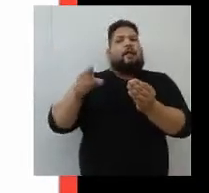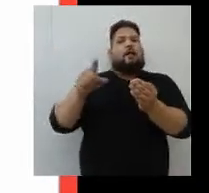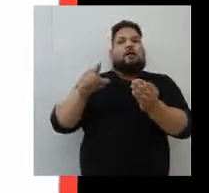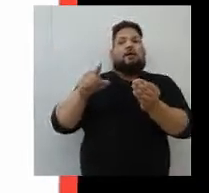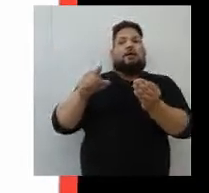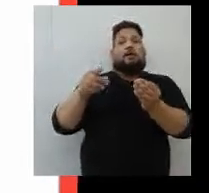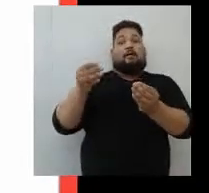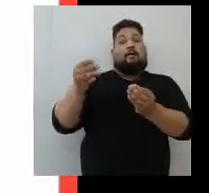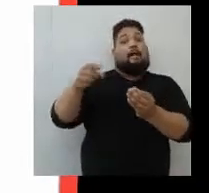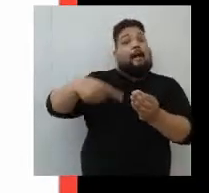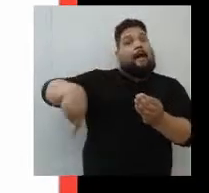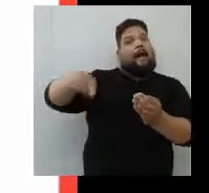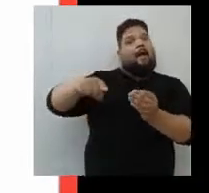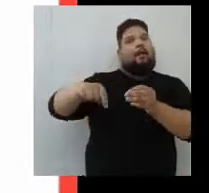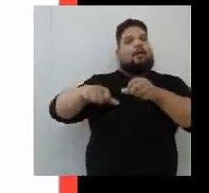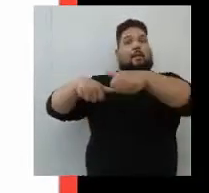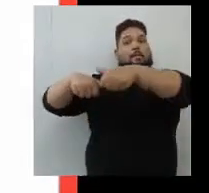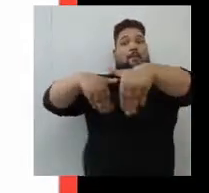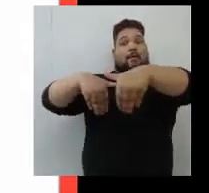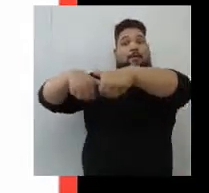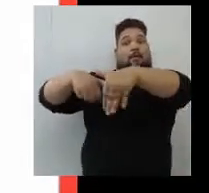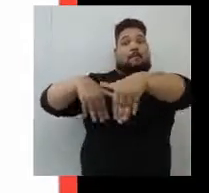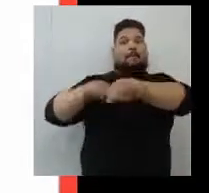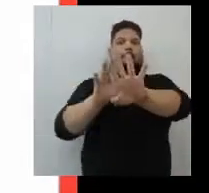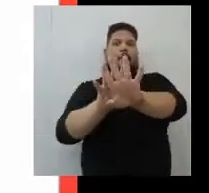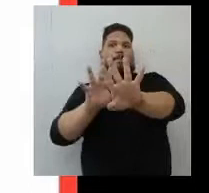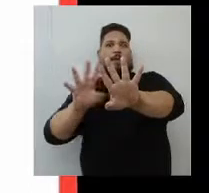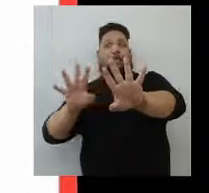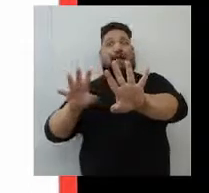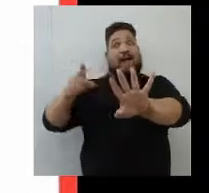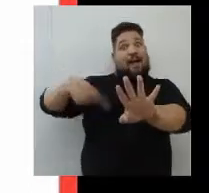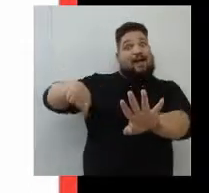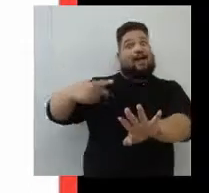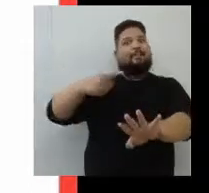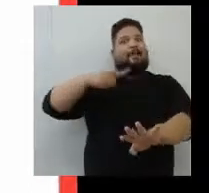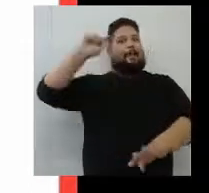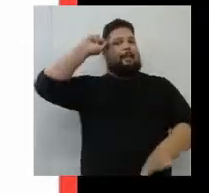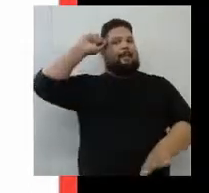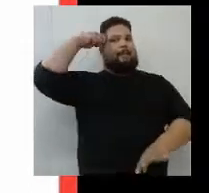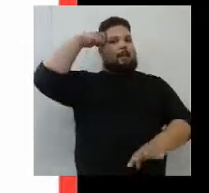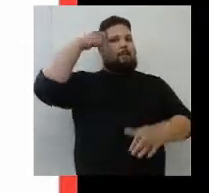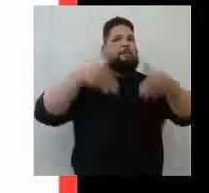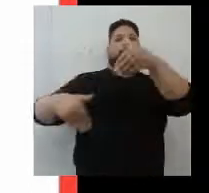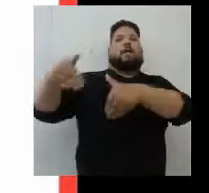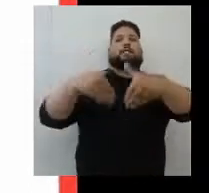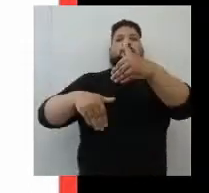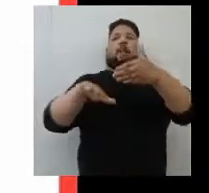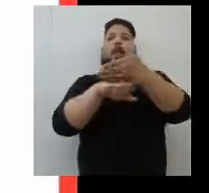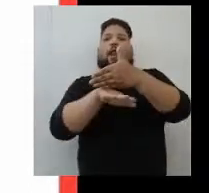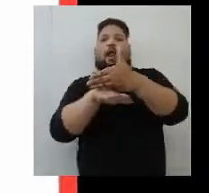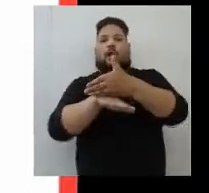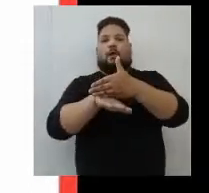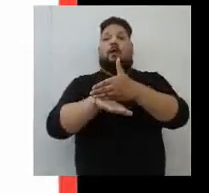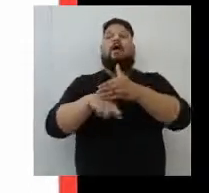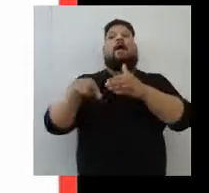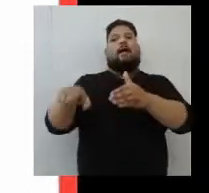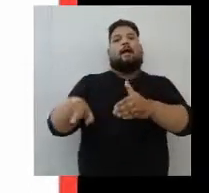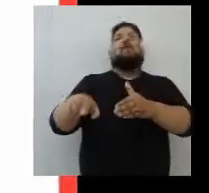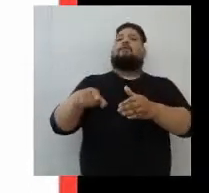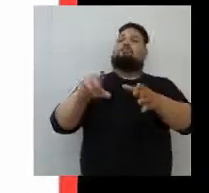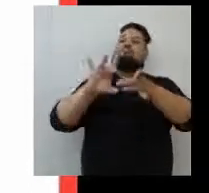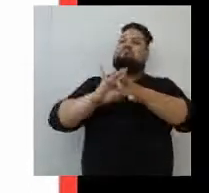tinham inclusive em suas tropas soldados negros, tá? Ao qual foi prometida a